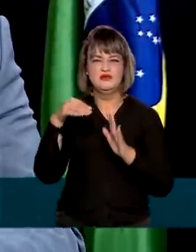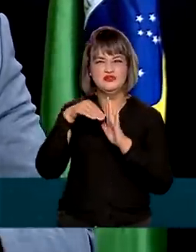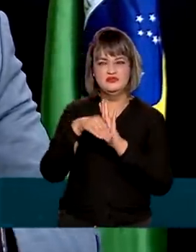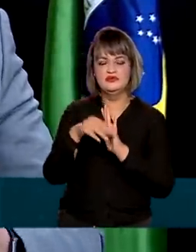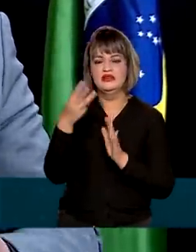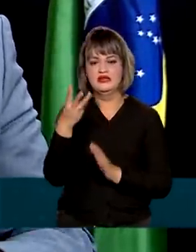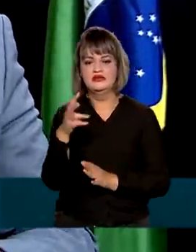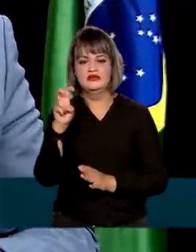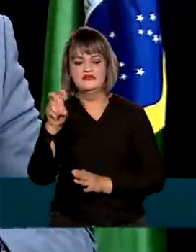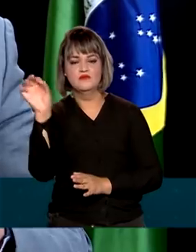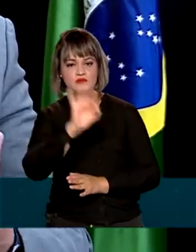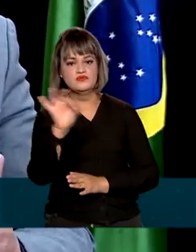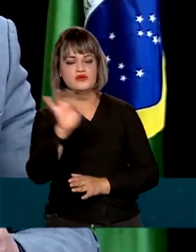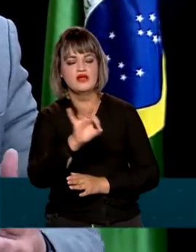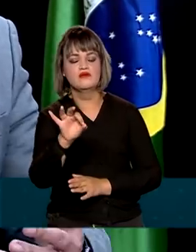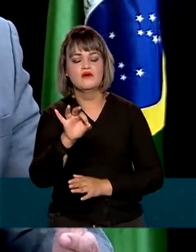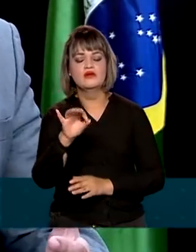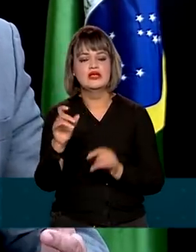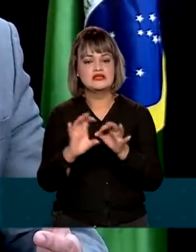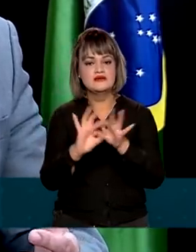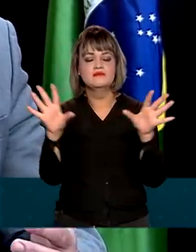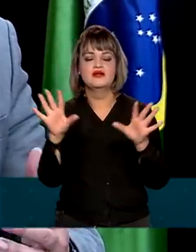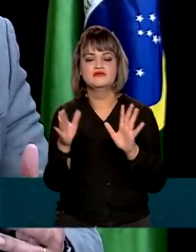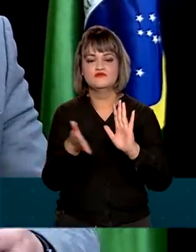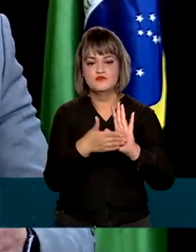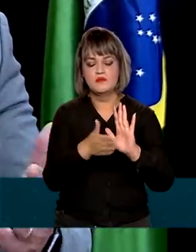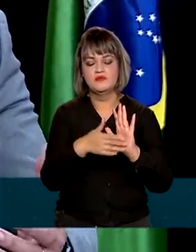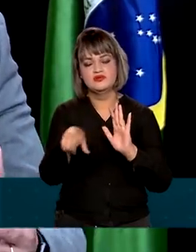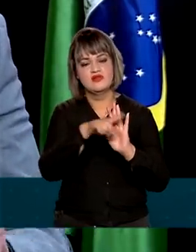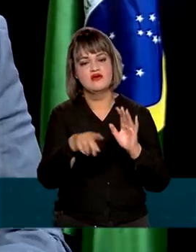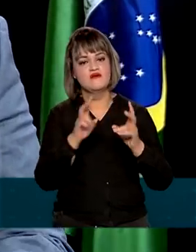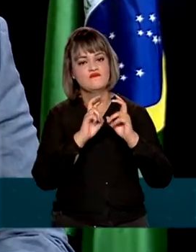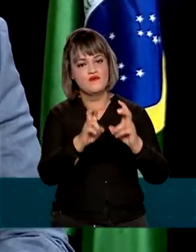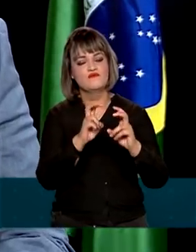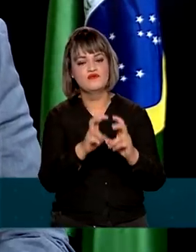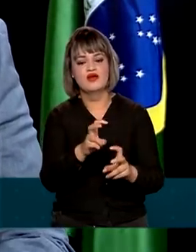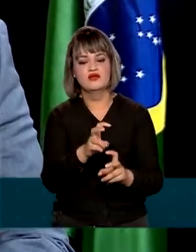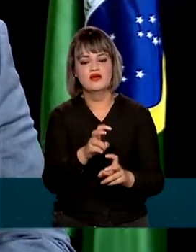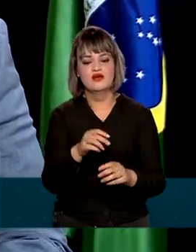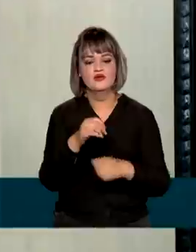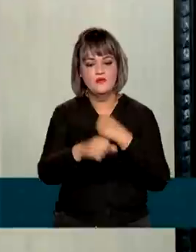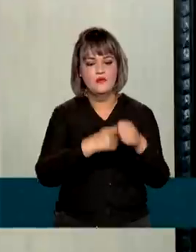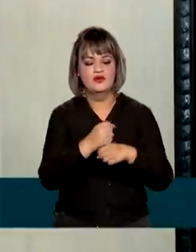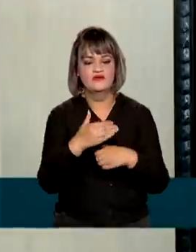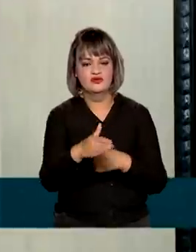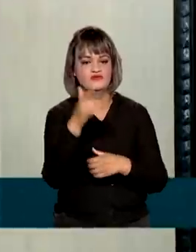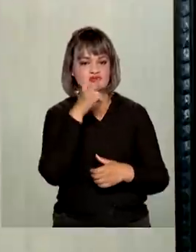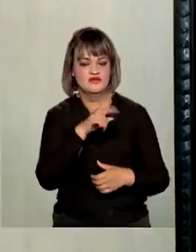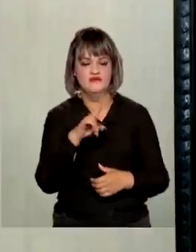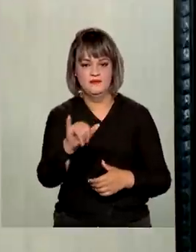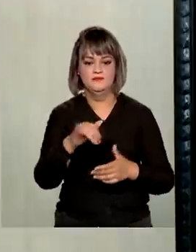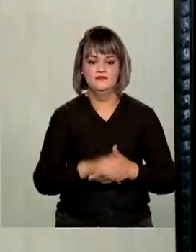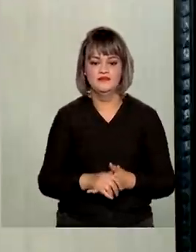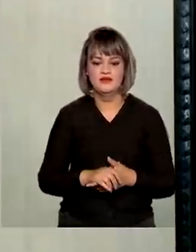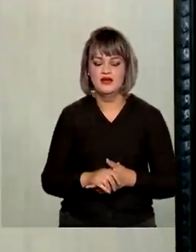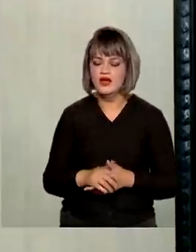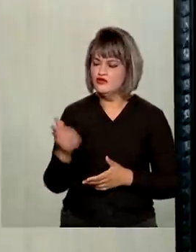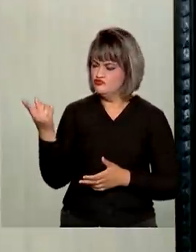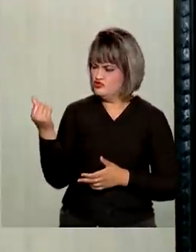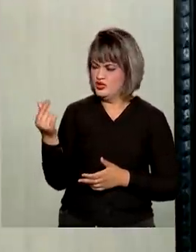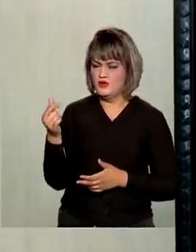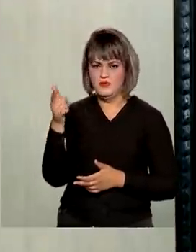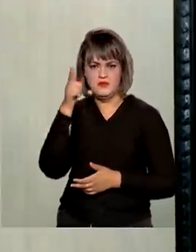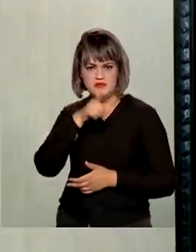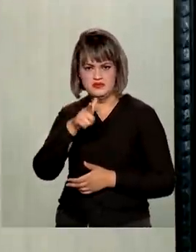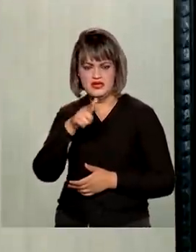35% com essa disponibilidade de oferta Ferroviária que vir aí nos próximos anos a gente fala do ganha conomico